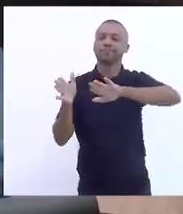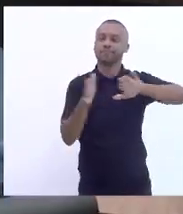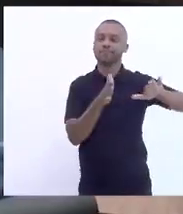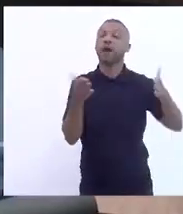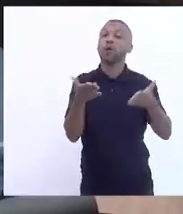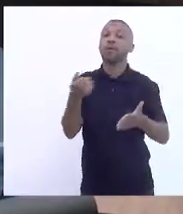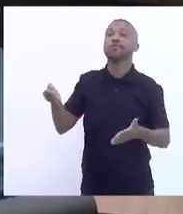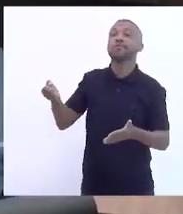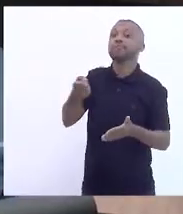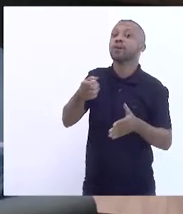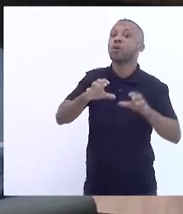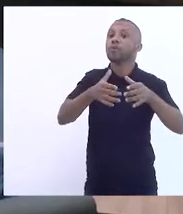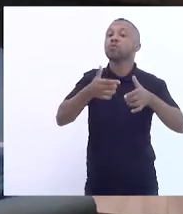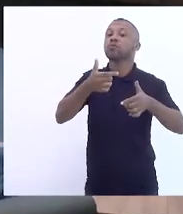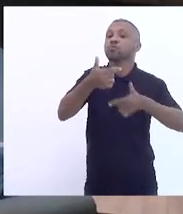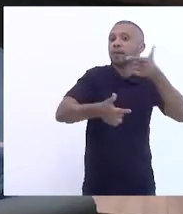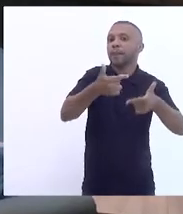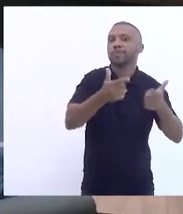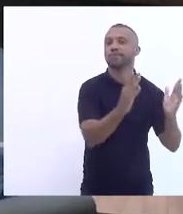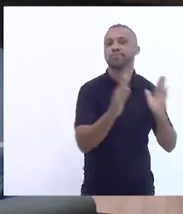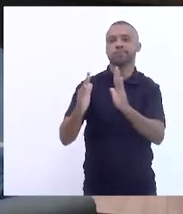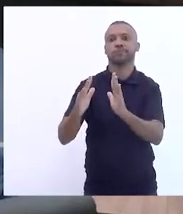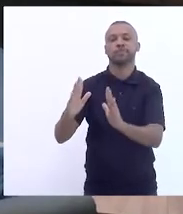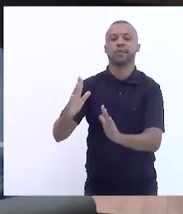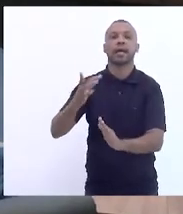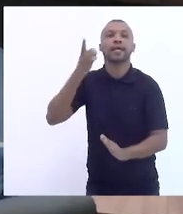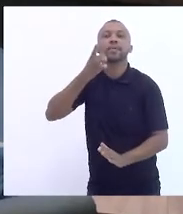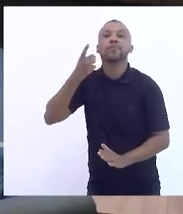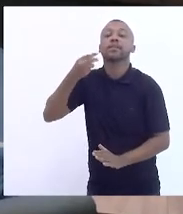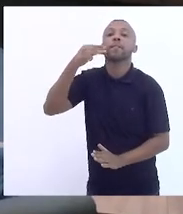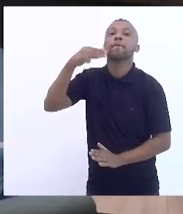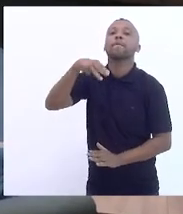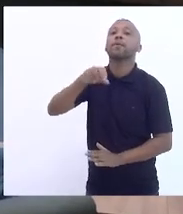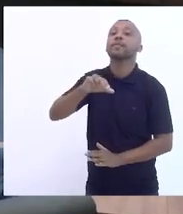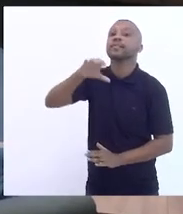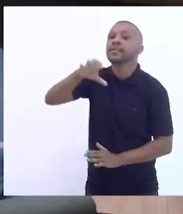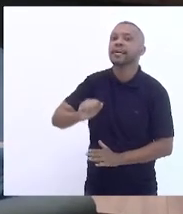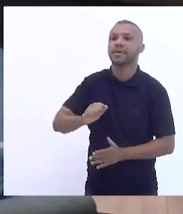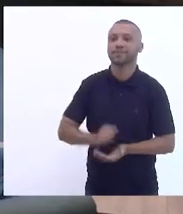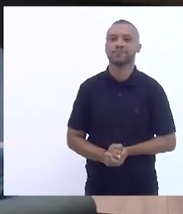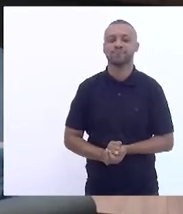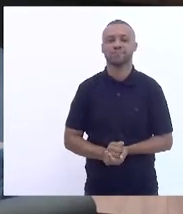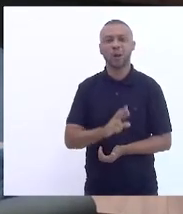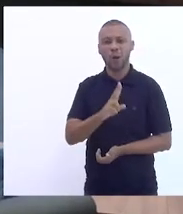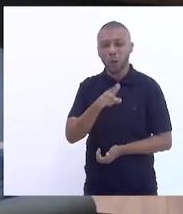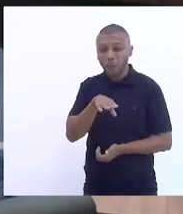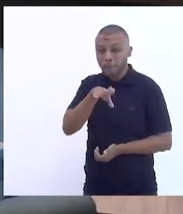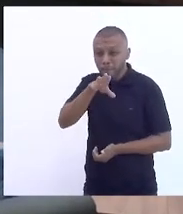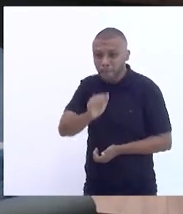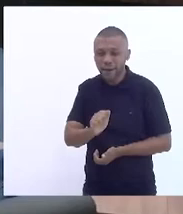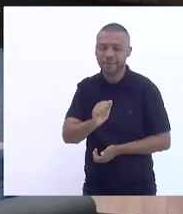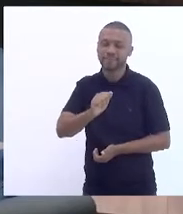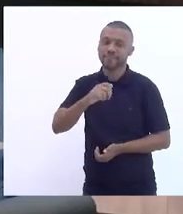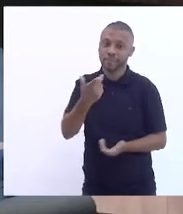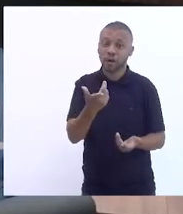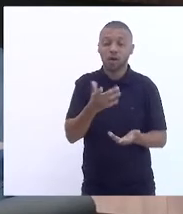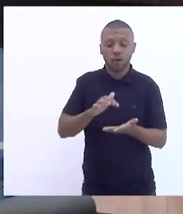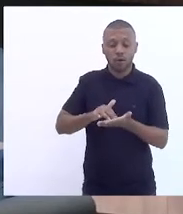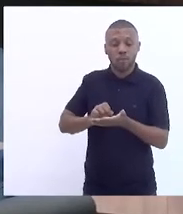agora condução dos trabalhos para o próximo bloco para Deputado a Mônica bomba nego véio eu mandei uma mensagem aí para o